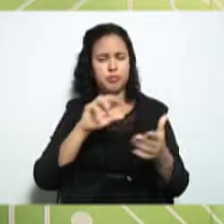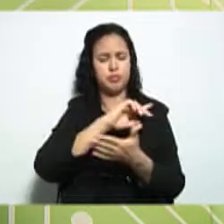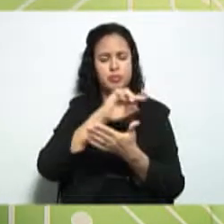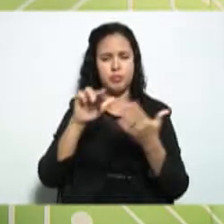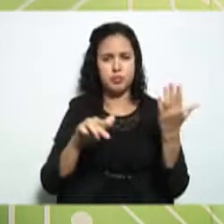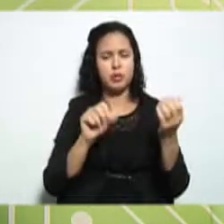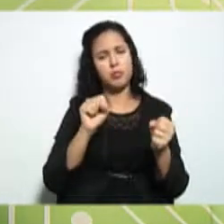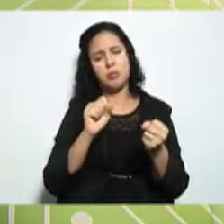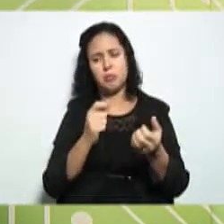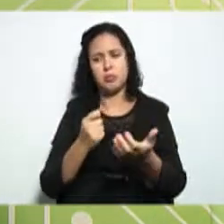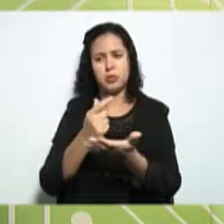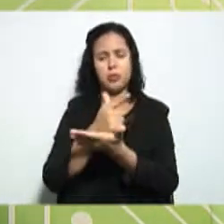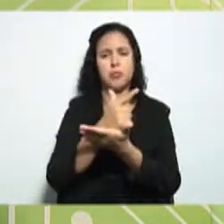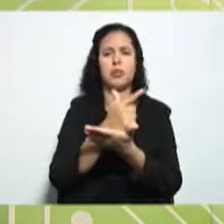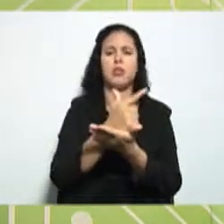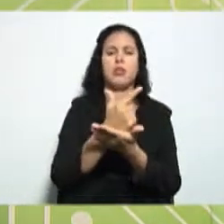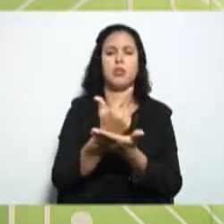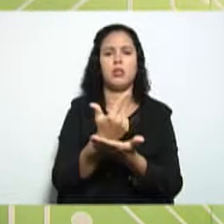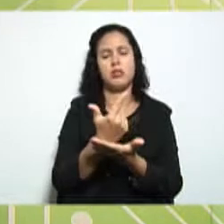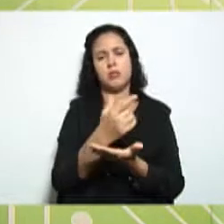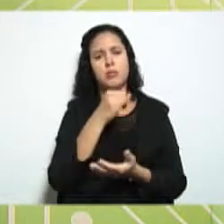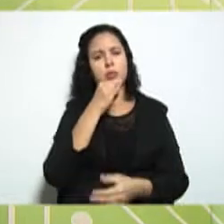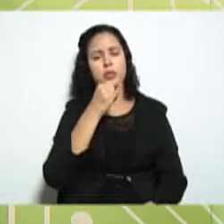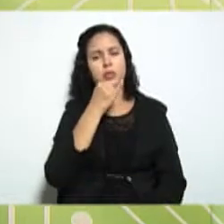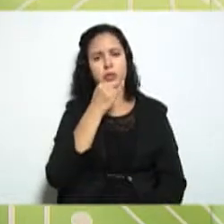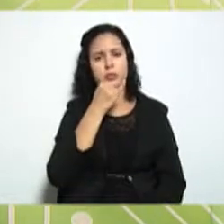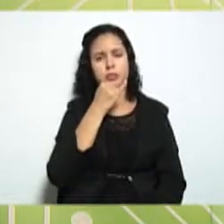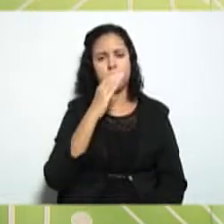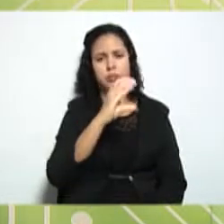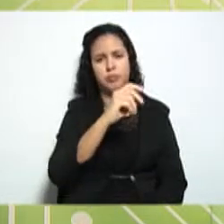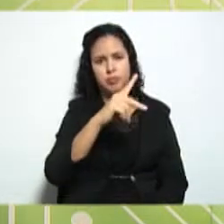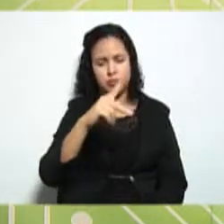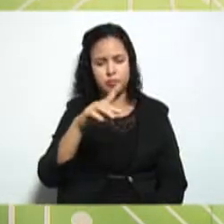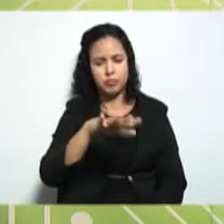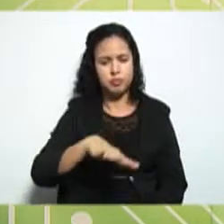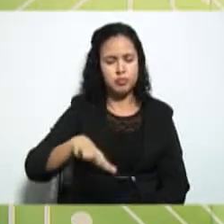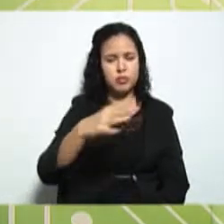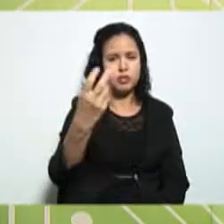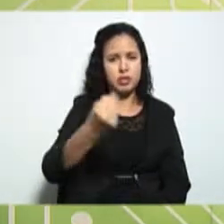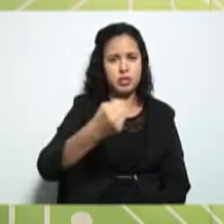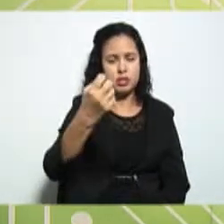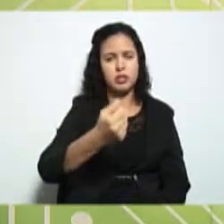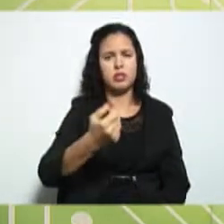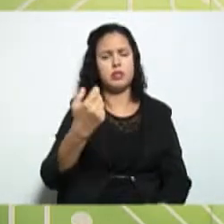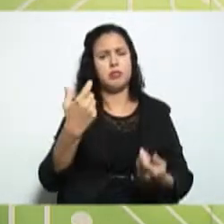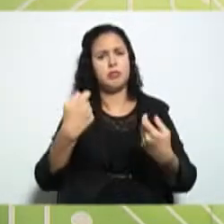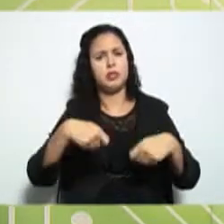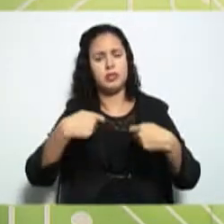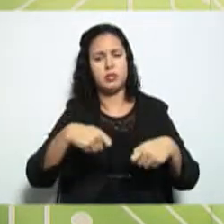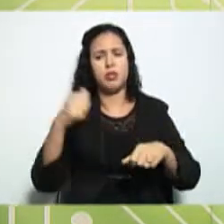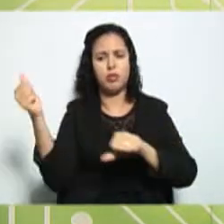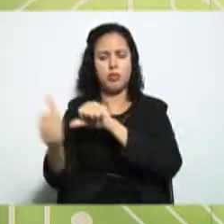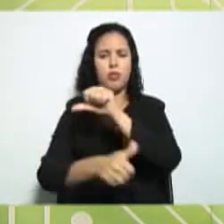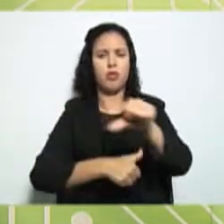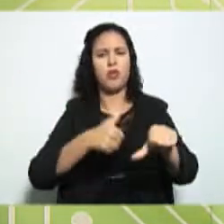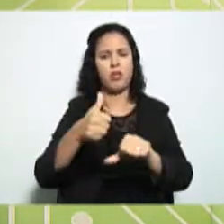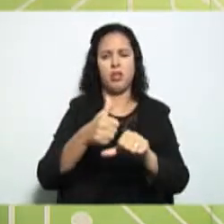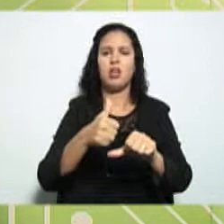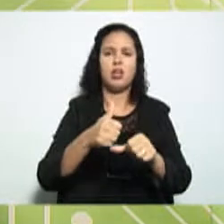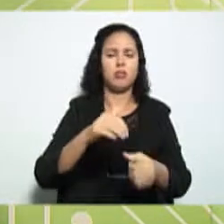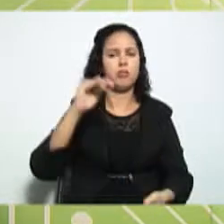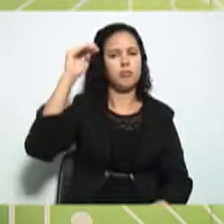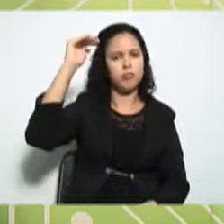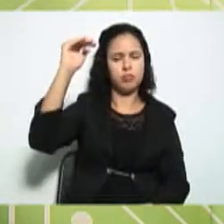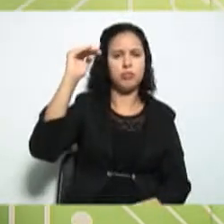fazer um investimento. Por exemplo, a cooperativa de leite no ramo da agropecuária, no interior de Rondônia, está precisando trocar um tanque de leite. Ela pode usar parte